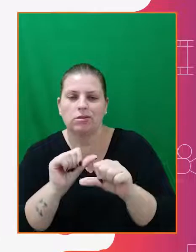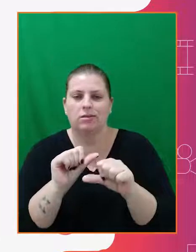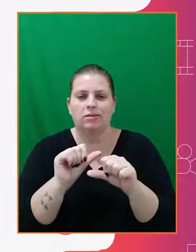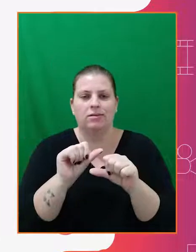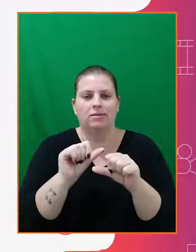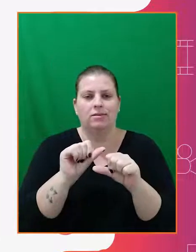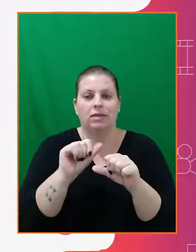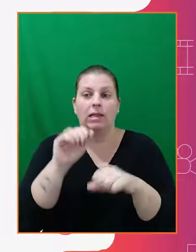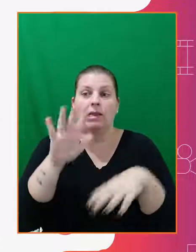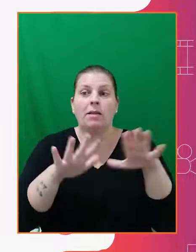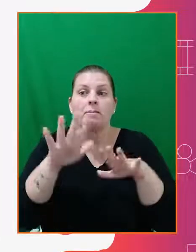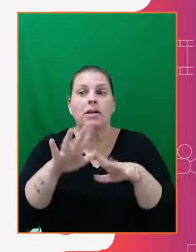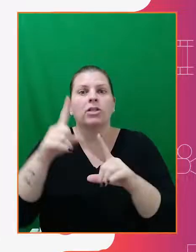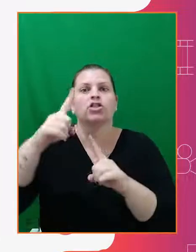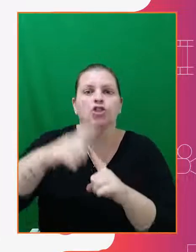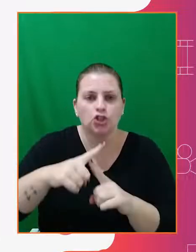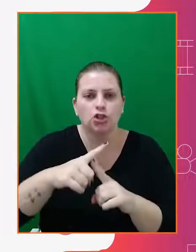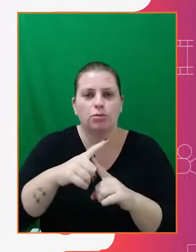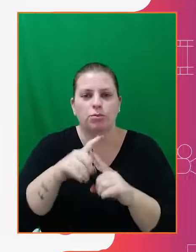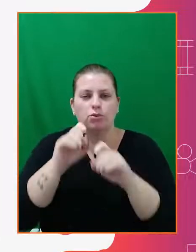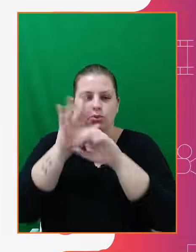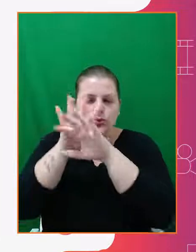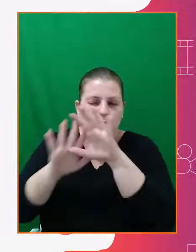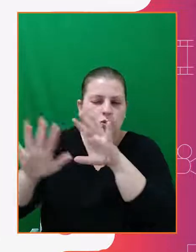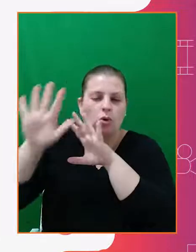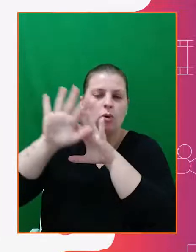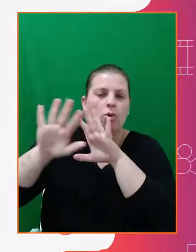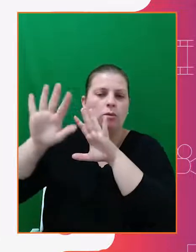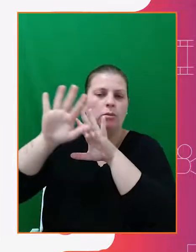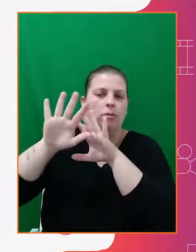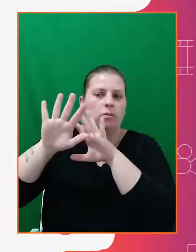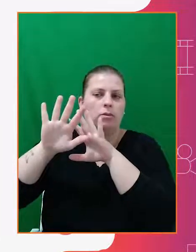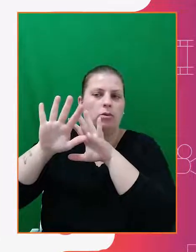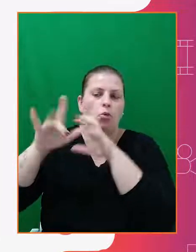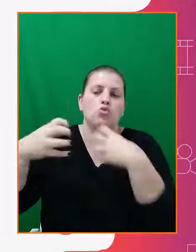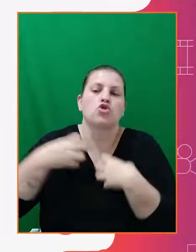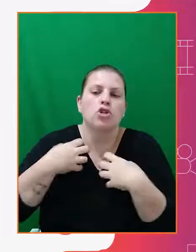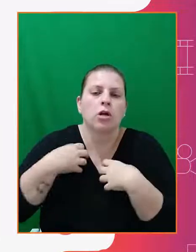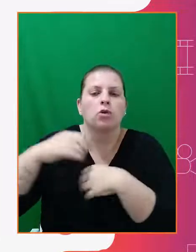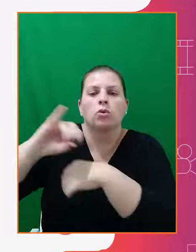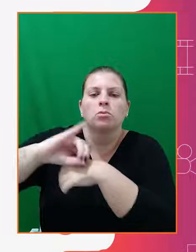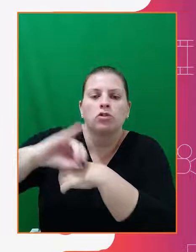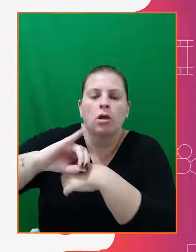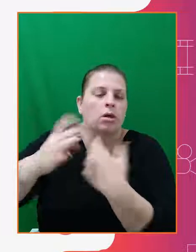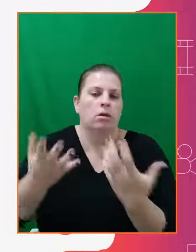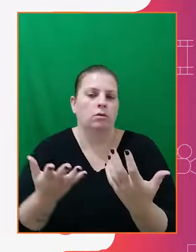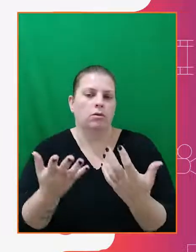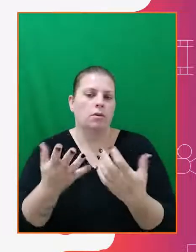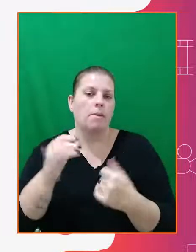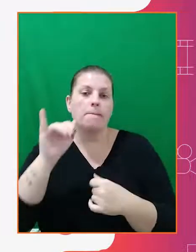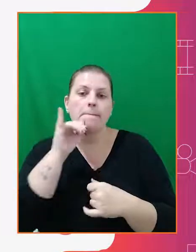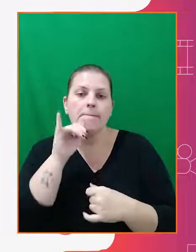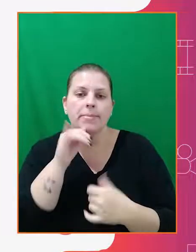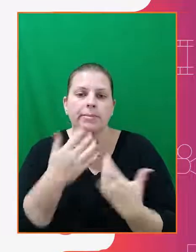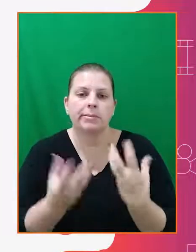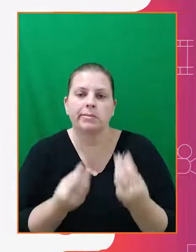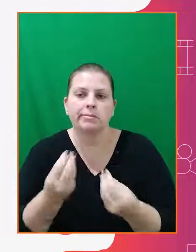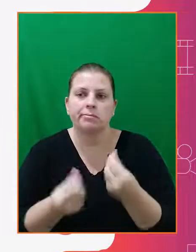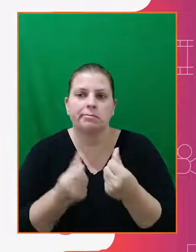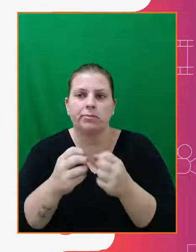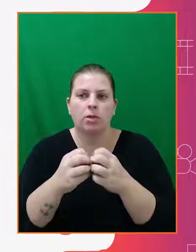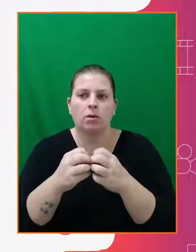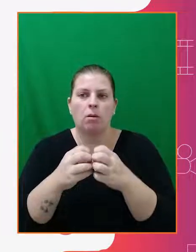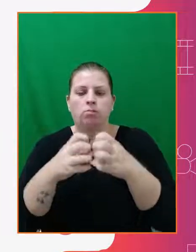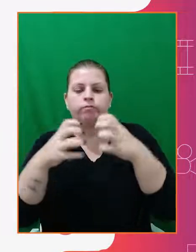sombra necessária, ou mesmo com o formato da peça, como por exemplo, para dar a sensação de algum